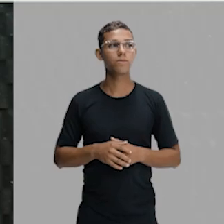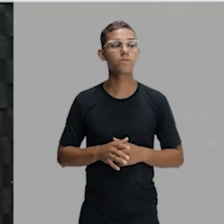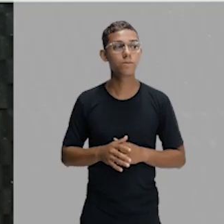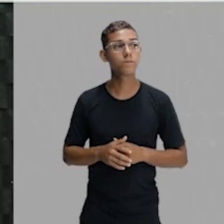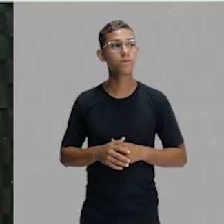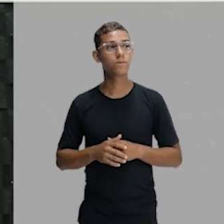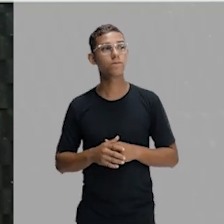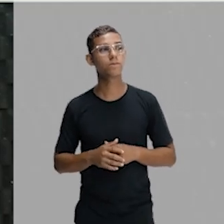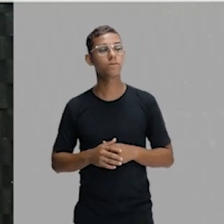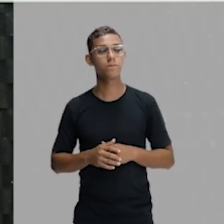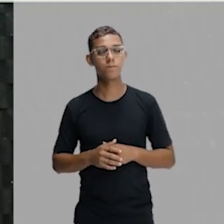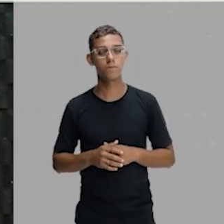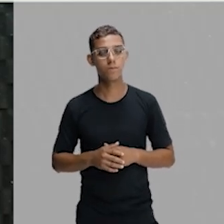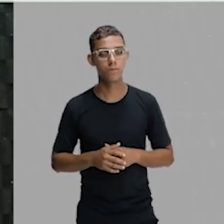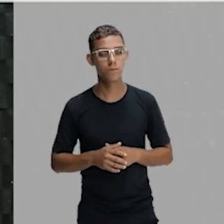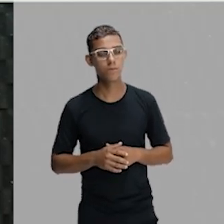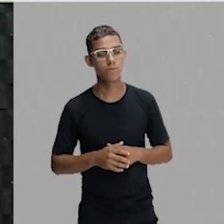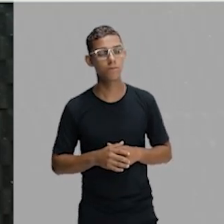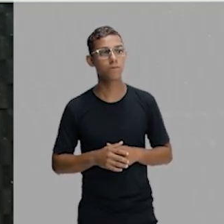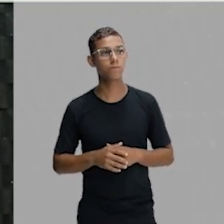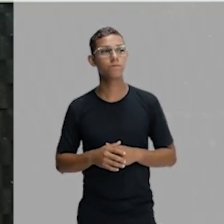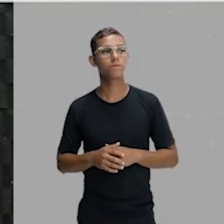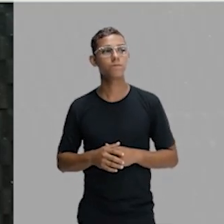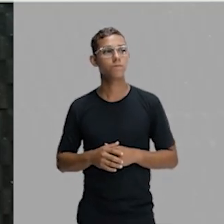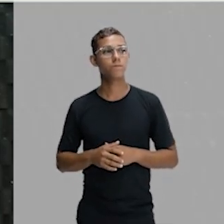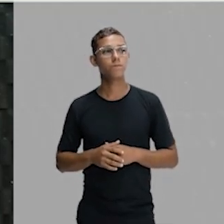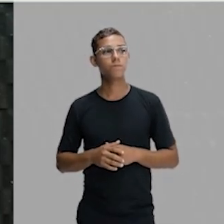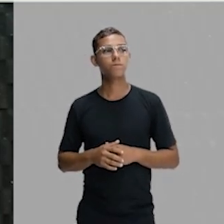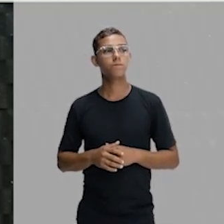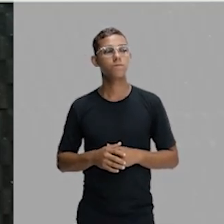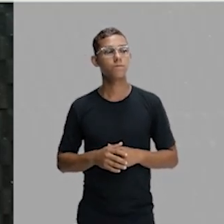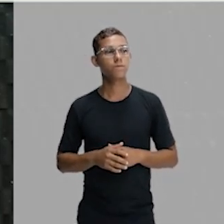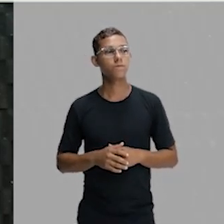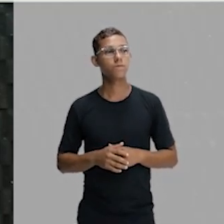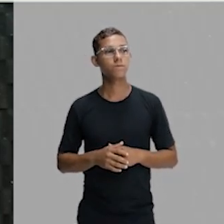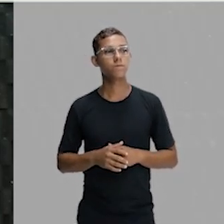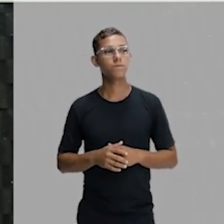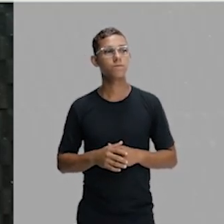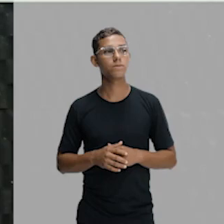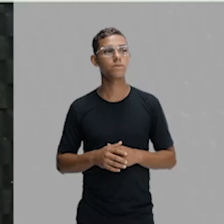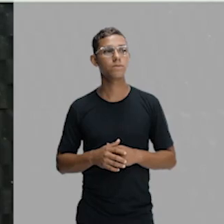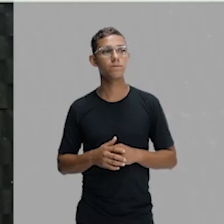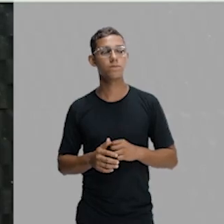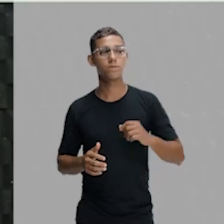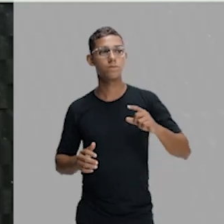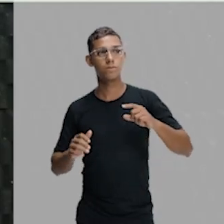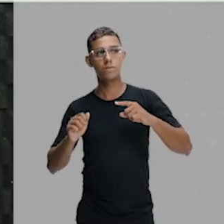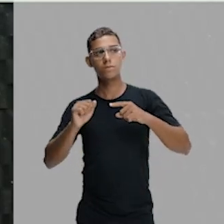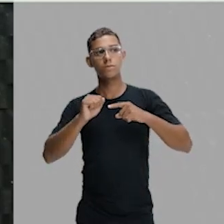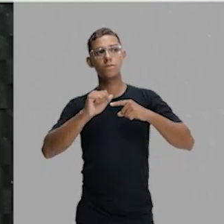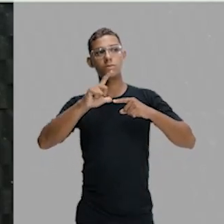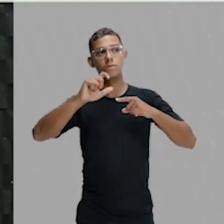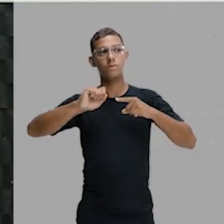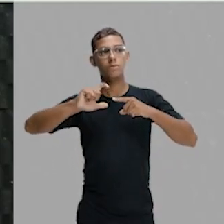disso, eu sei que todas as sementes que forem azão